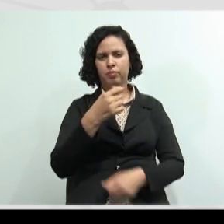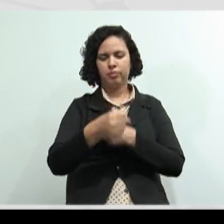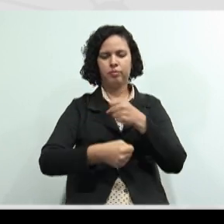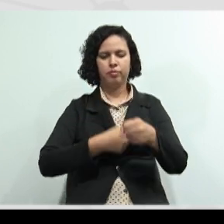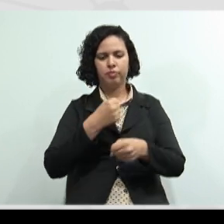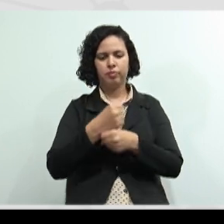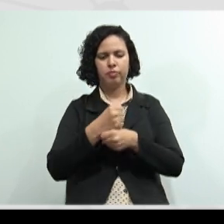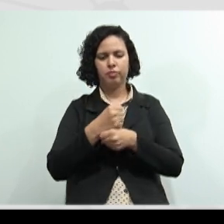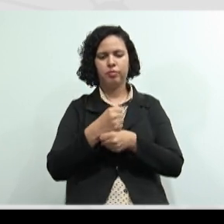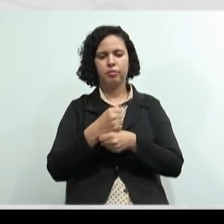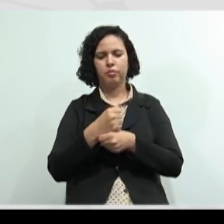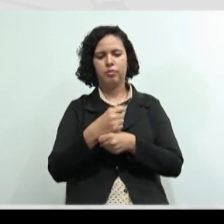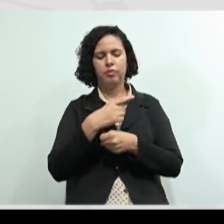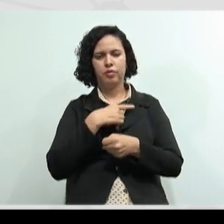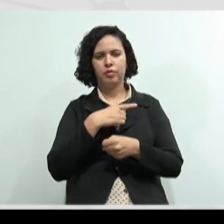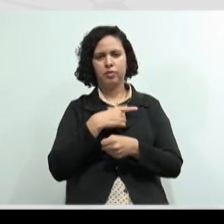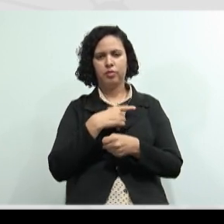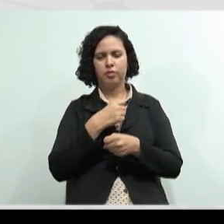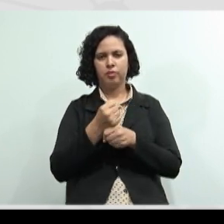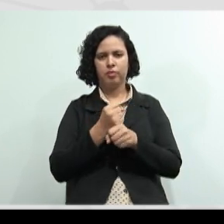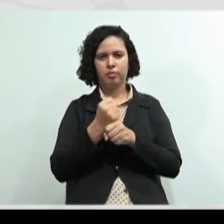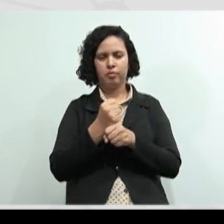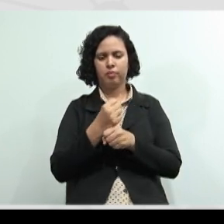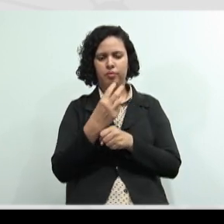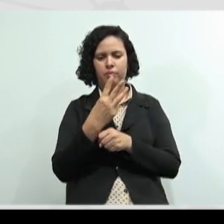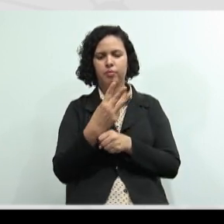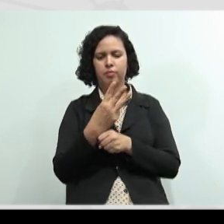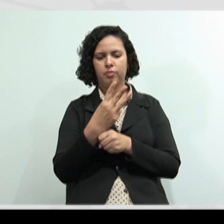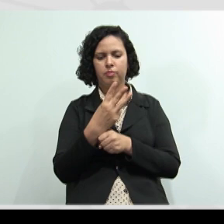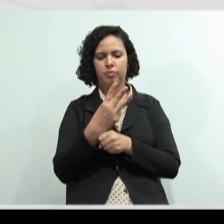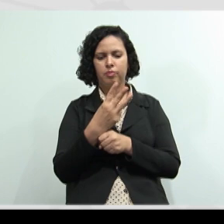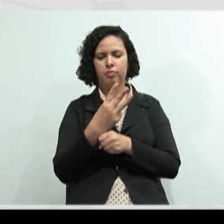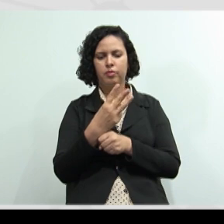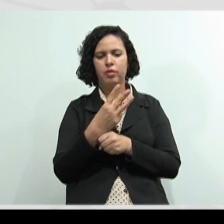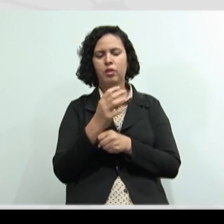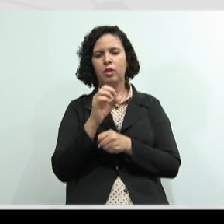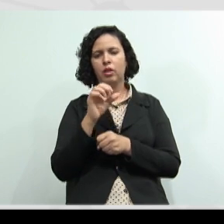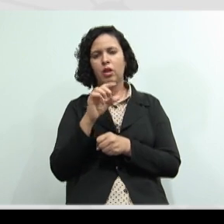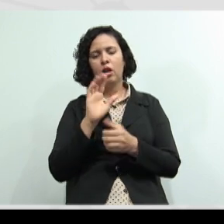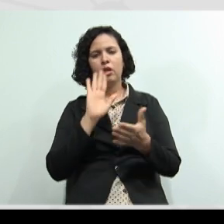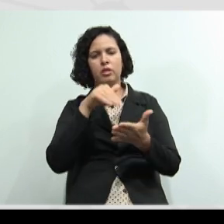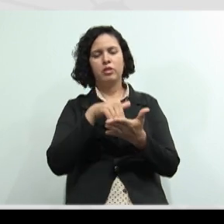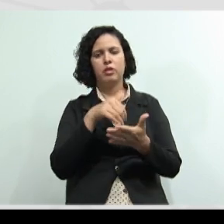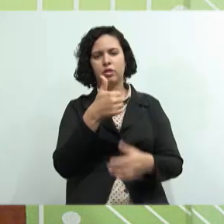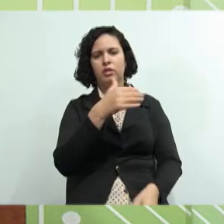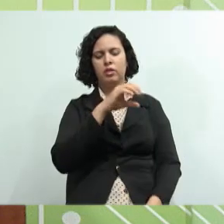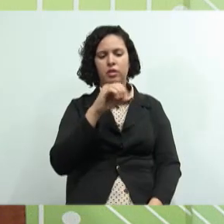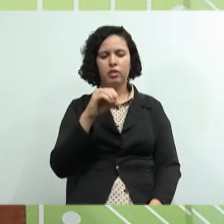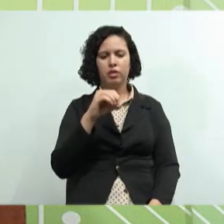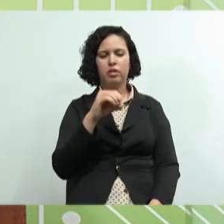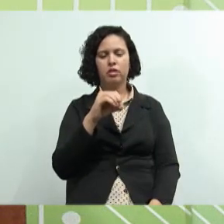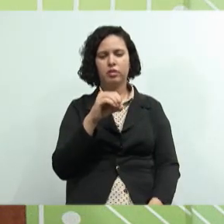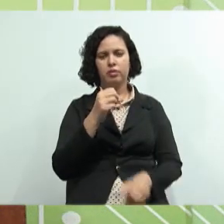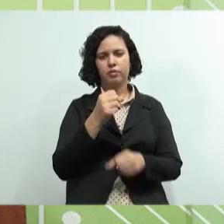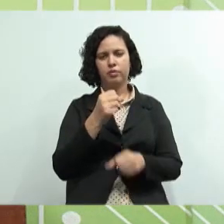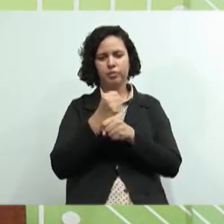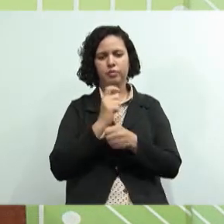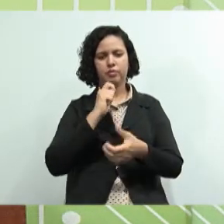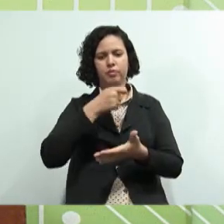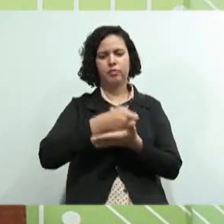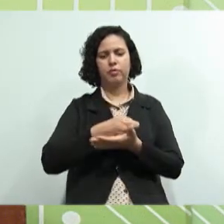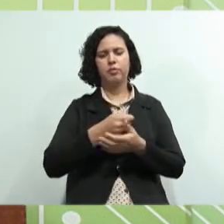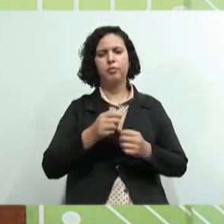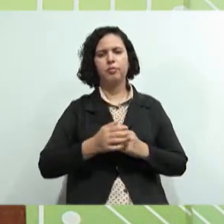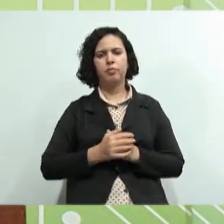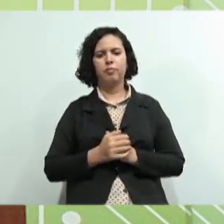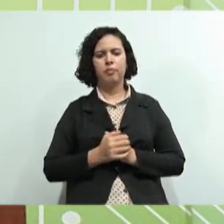até 3 anos de carência e até 10 anos para pagar. Você sabe o que é uma carência? Como é que a gente explica o que é a carência? Funciona mais ou